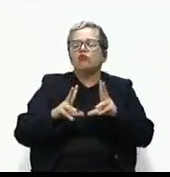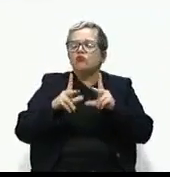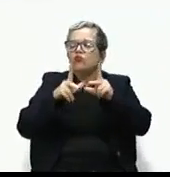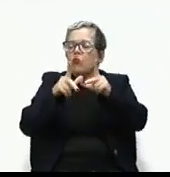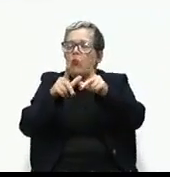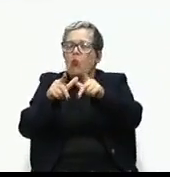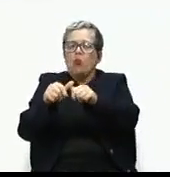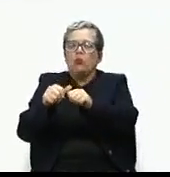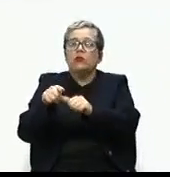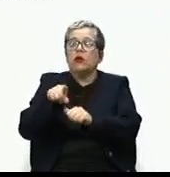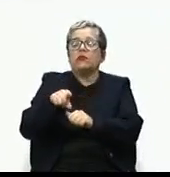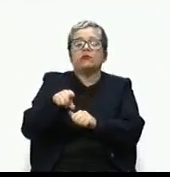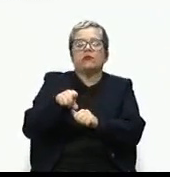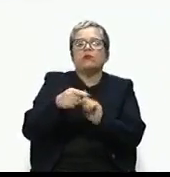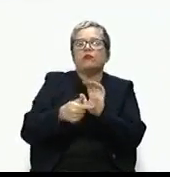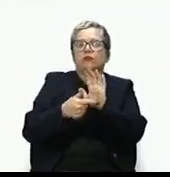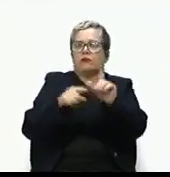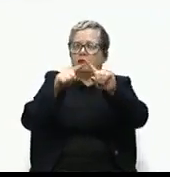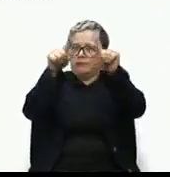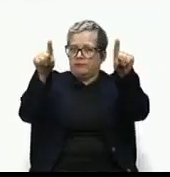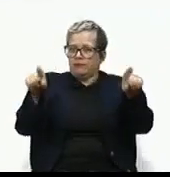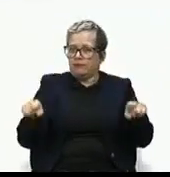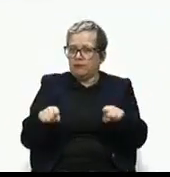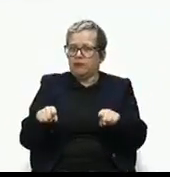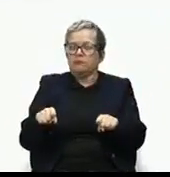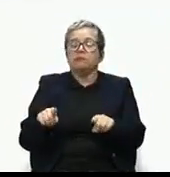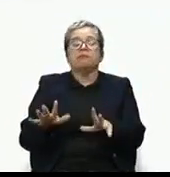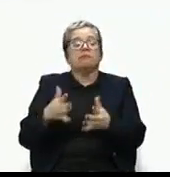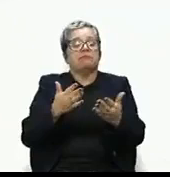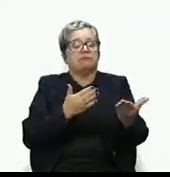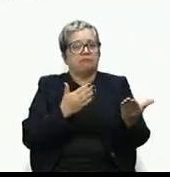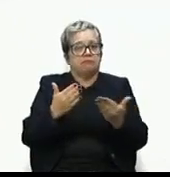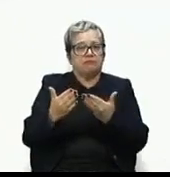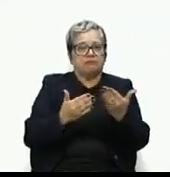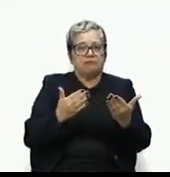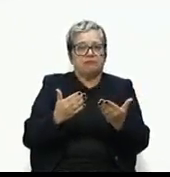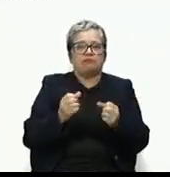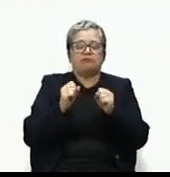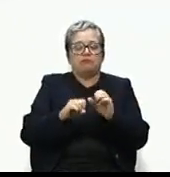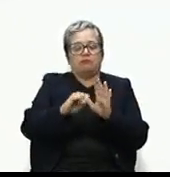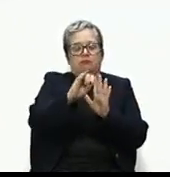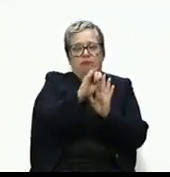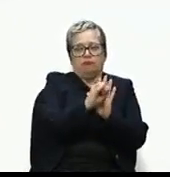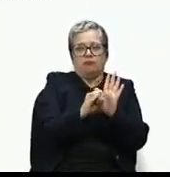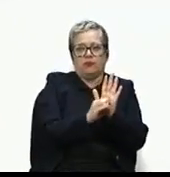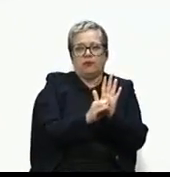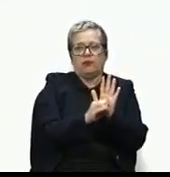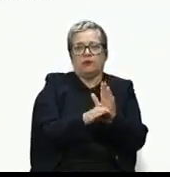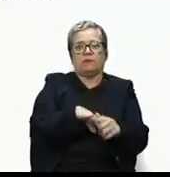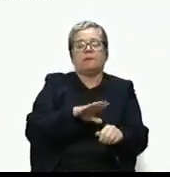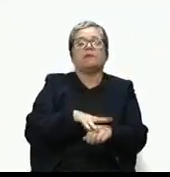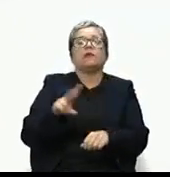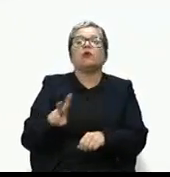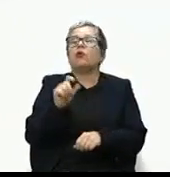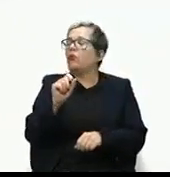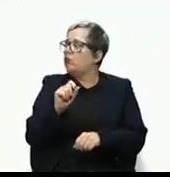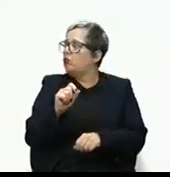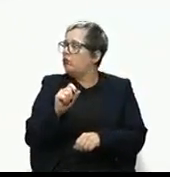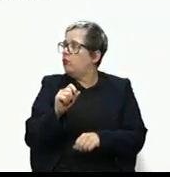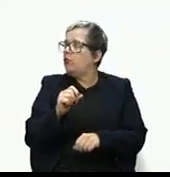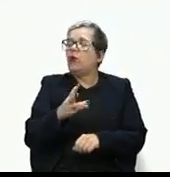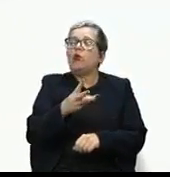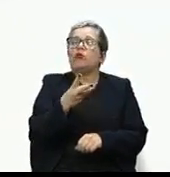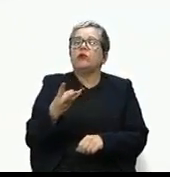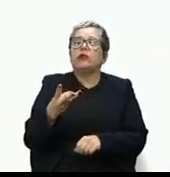todos esses valores da matriz. Nós analisando, então, nós podemos identificar que o maior valor é qual? O